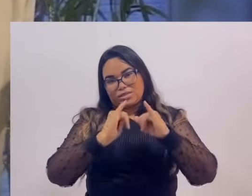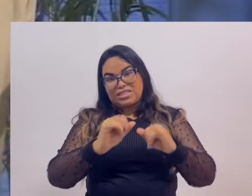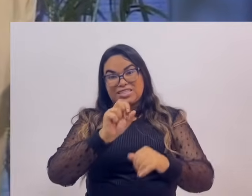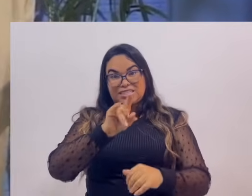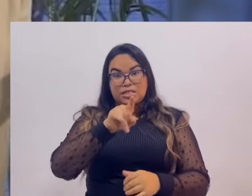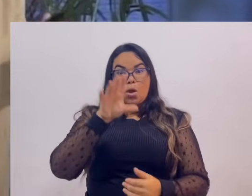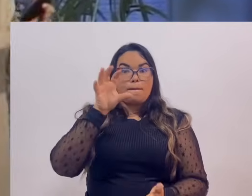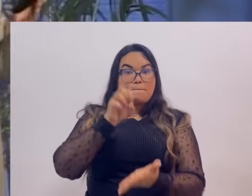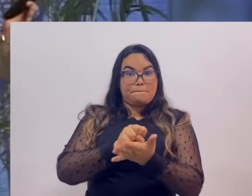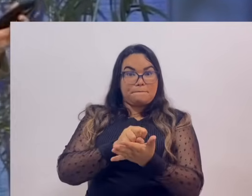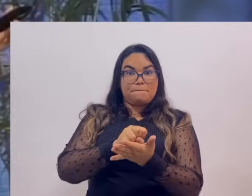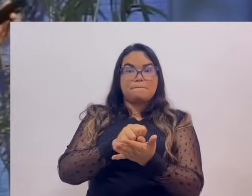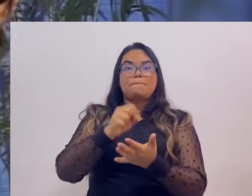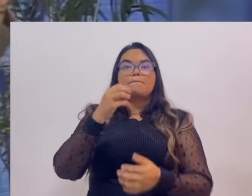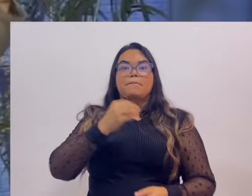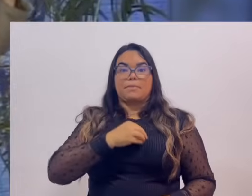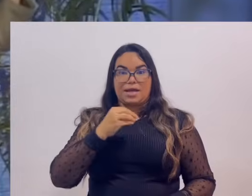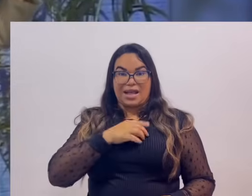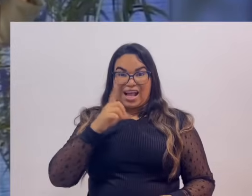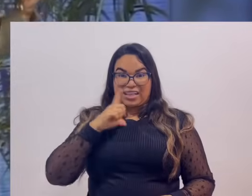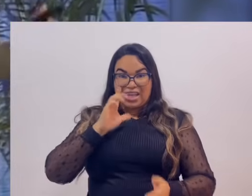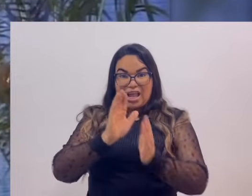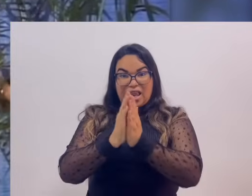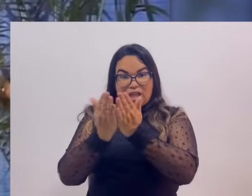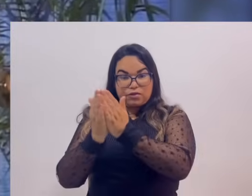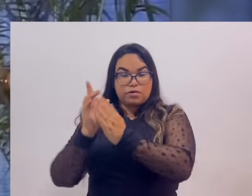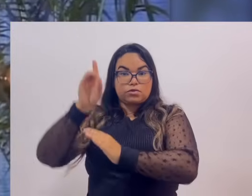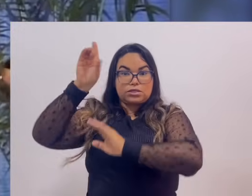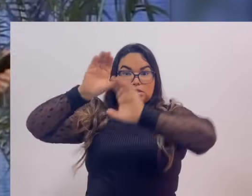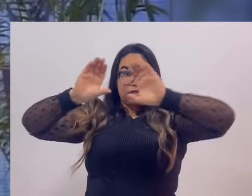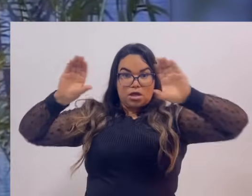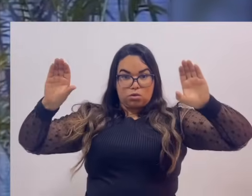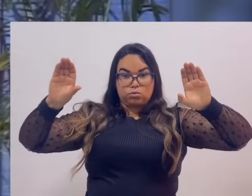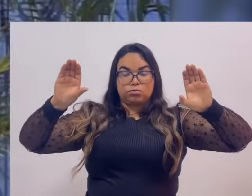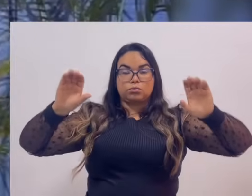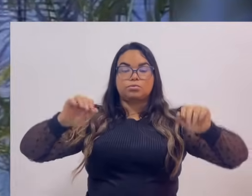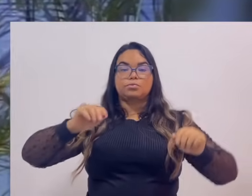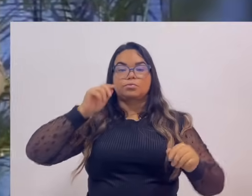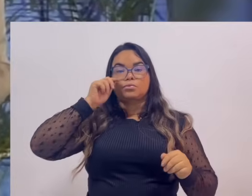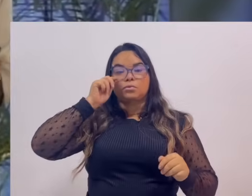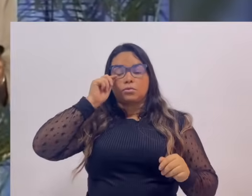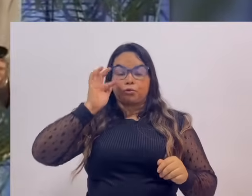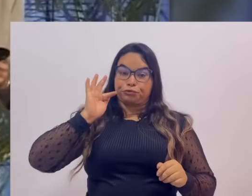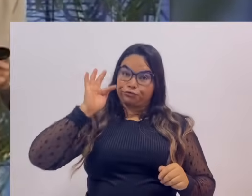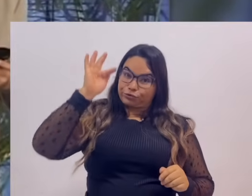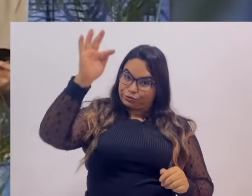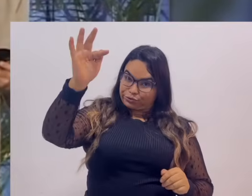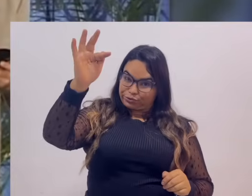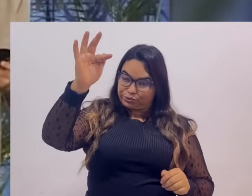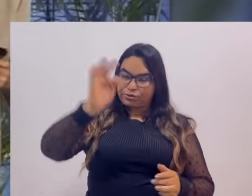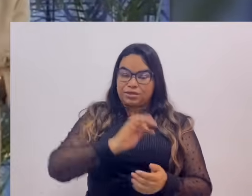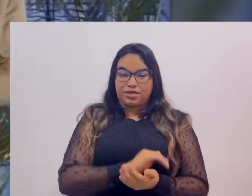o juízo é uma boa notícia se os seus pecados estão ali no santuário